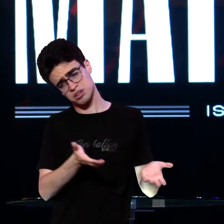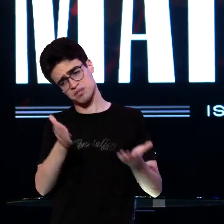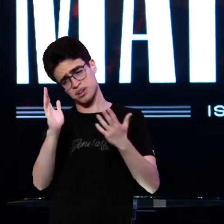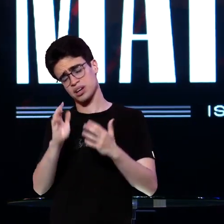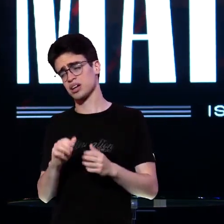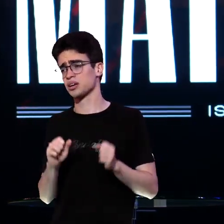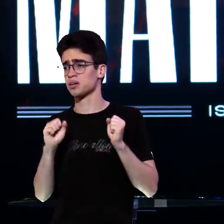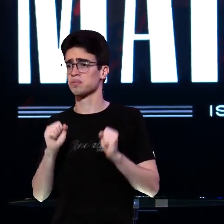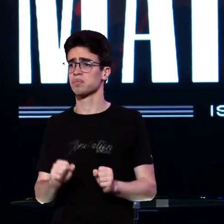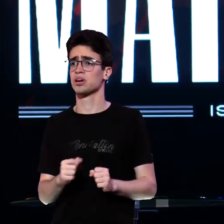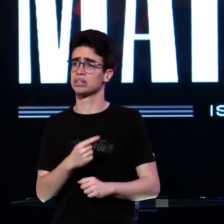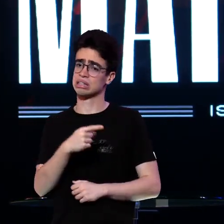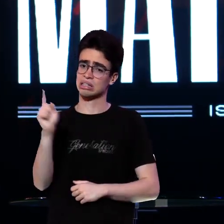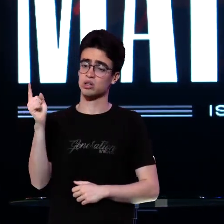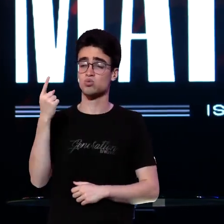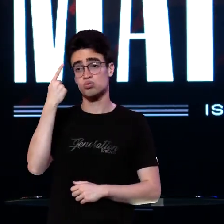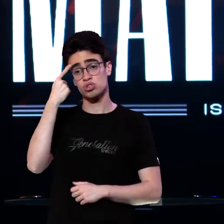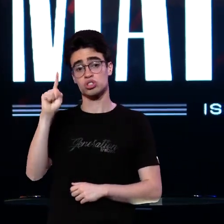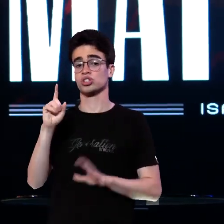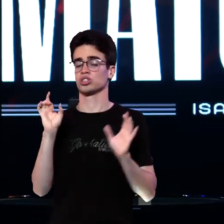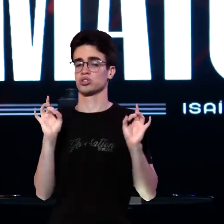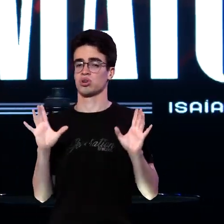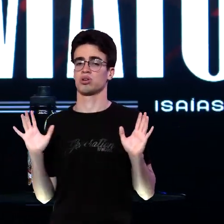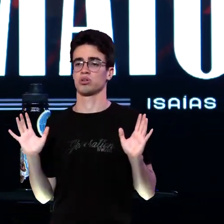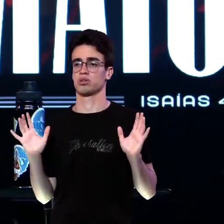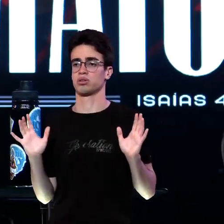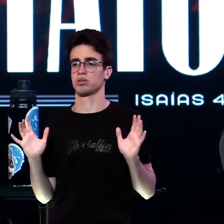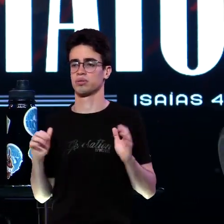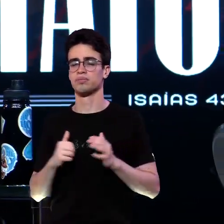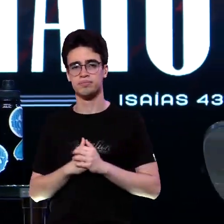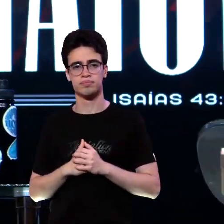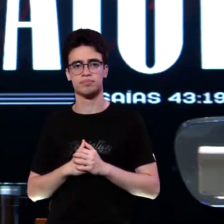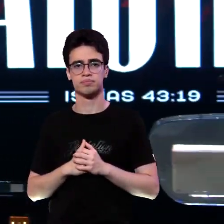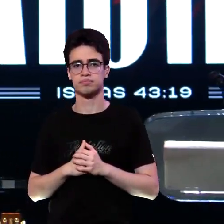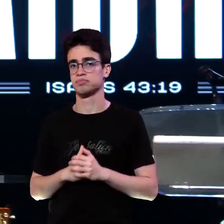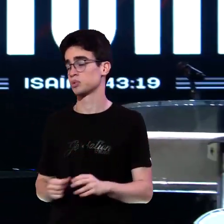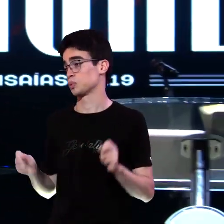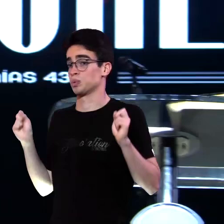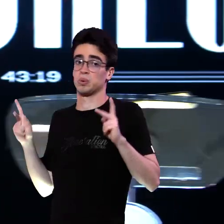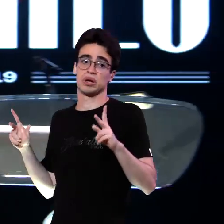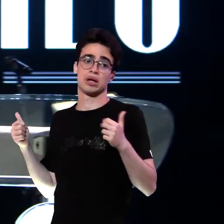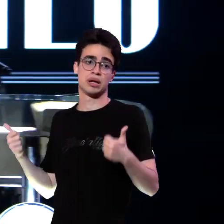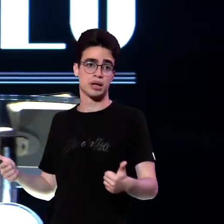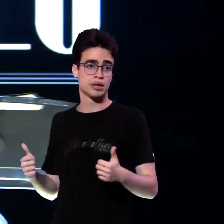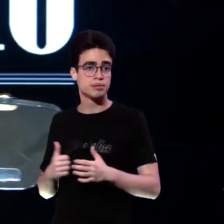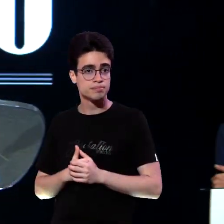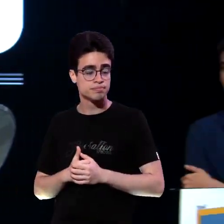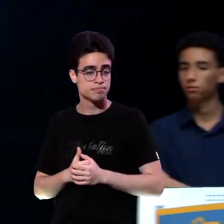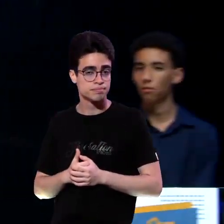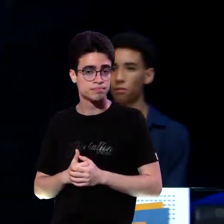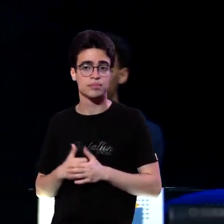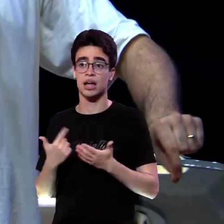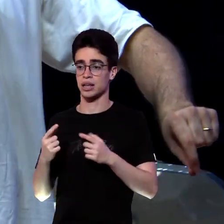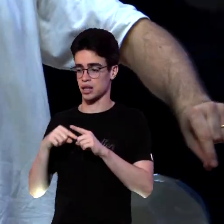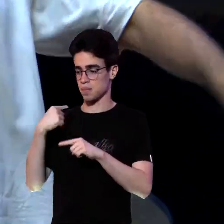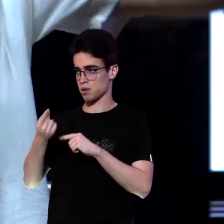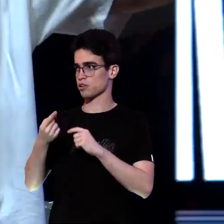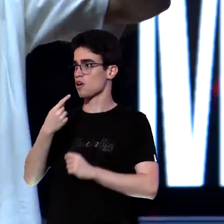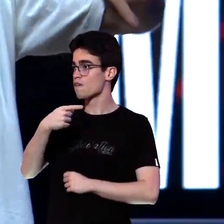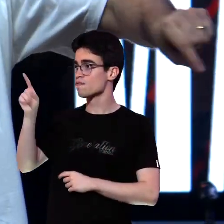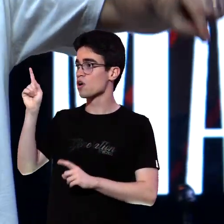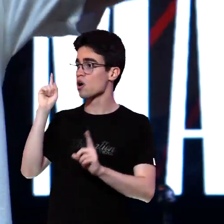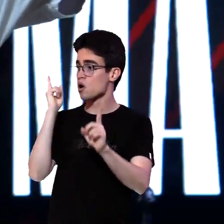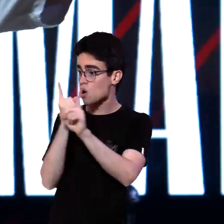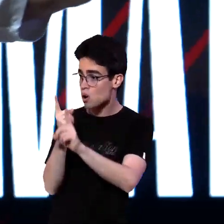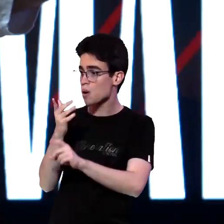deixar você sair um dia com o teu pai. Ele falou, beleza. Ele foi,